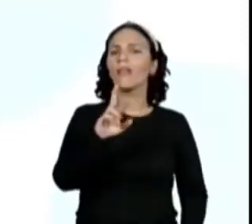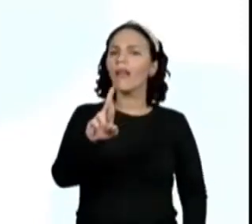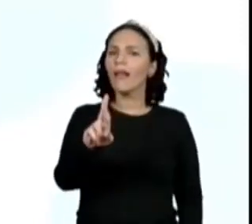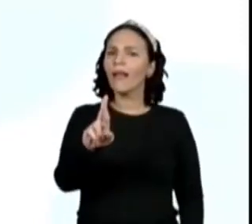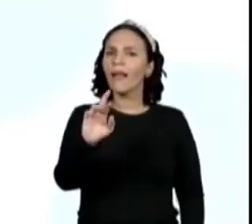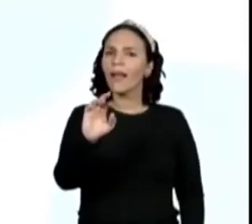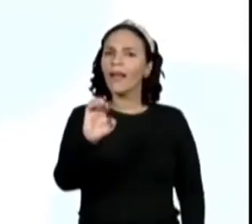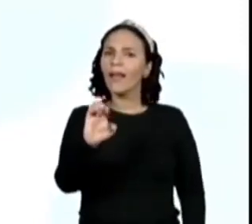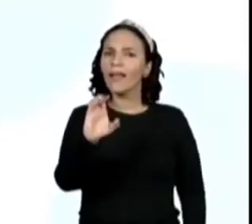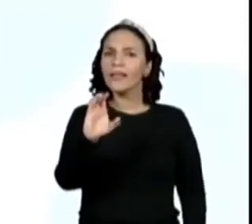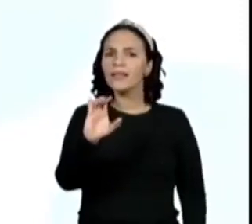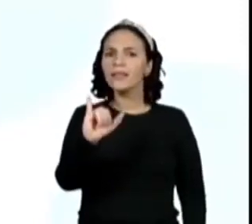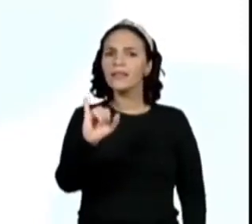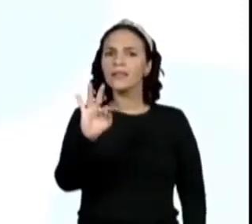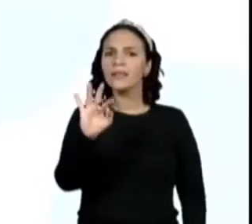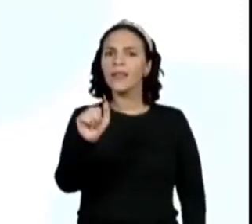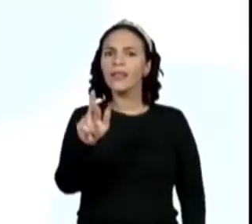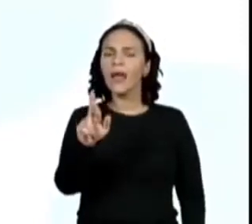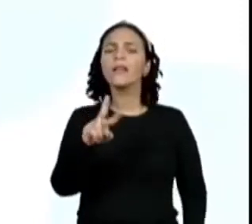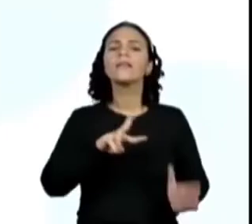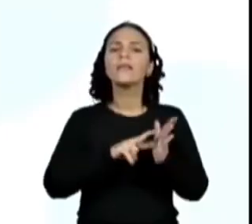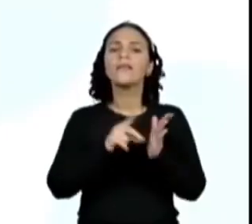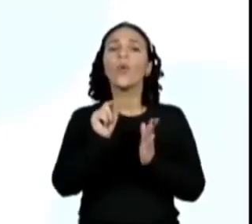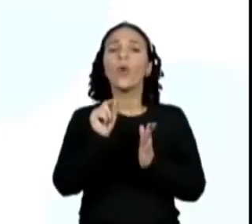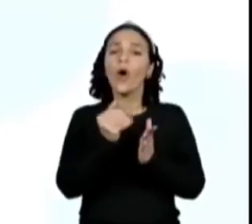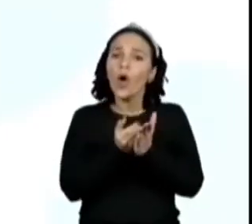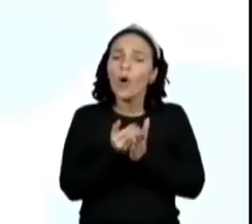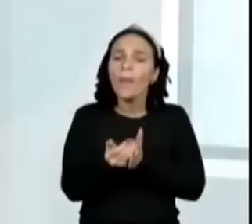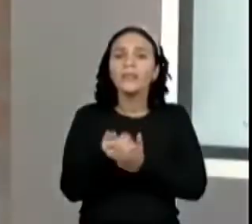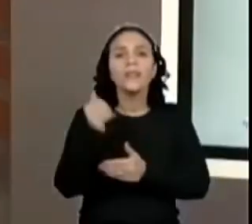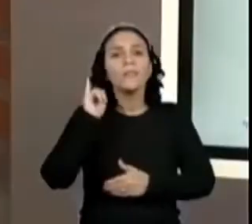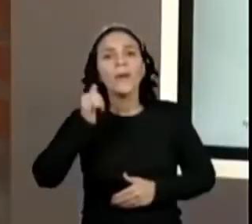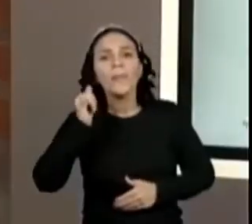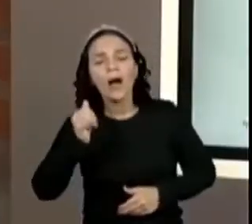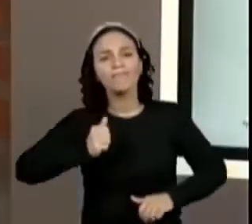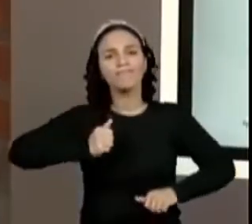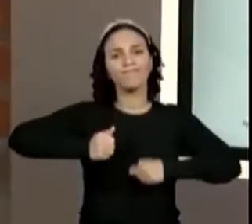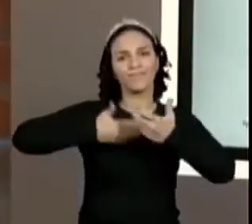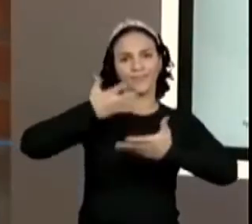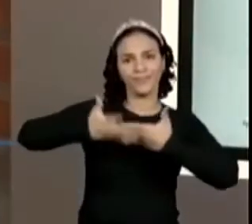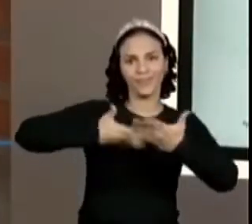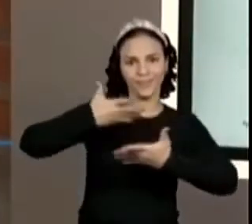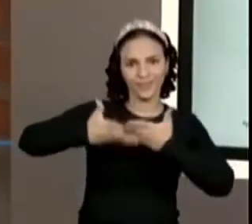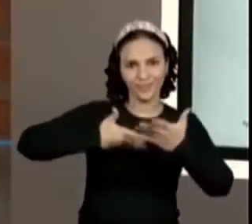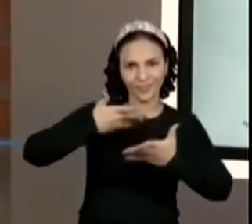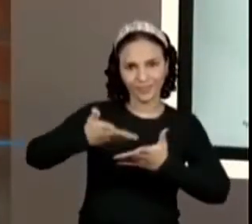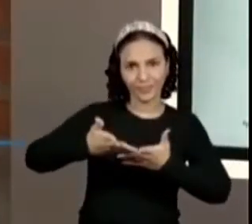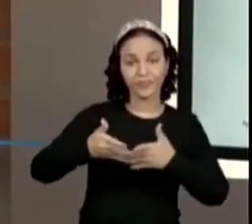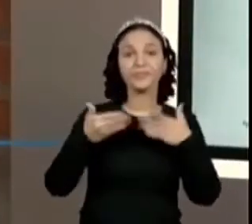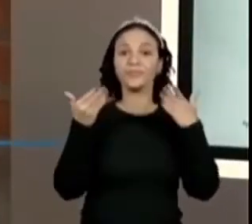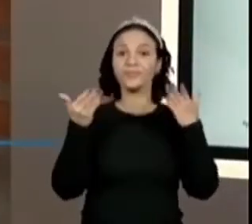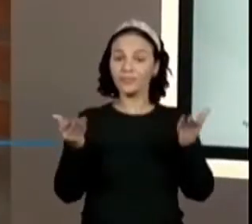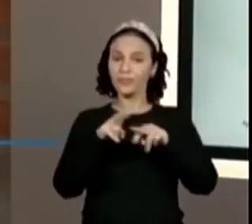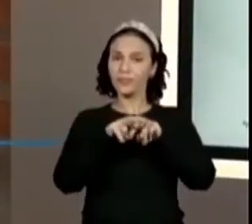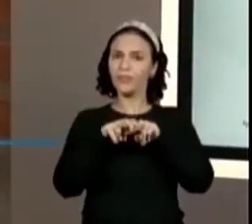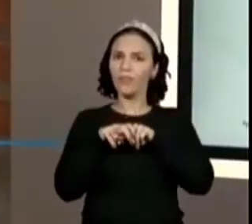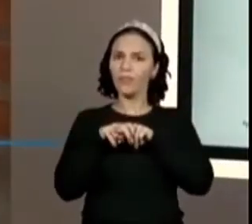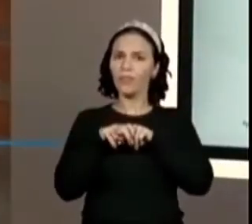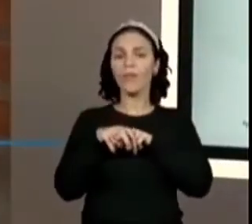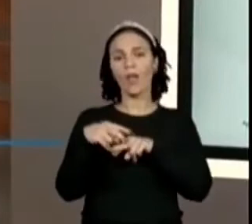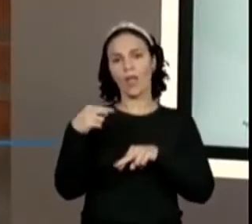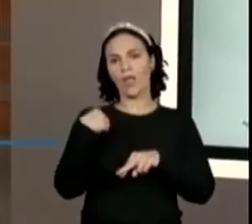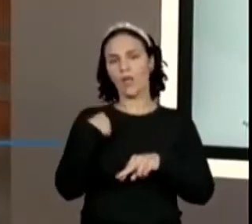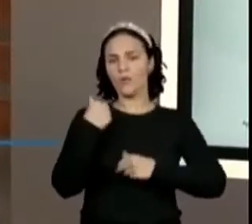A gente precisa começar a guardar um pouquinho de memória como é que é essa parlenda. Para isso, a gente começa, vocês escutam a